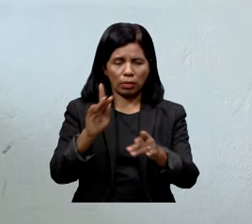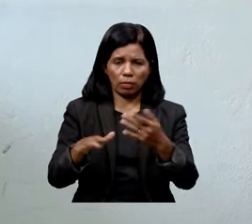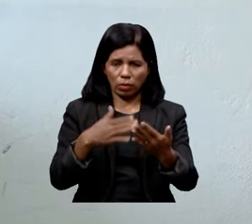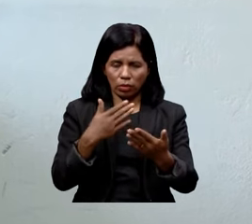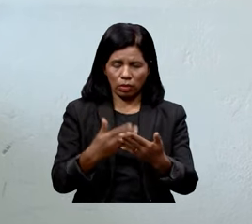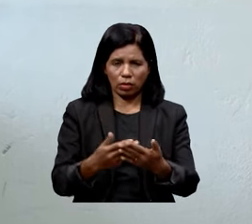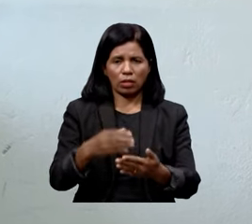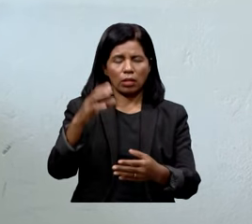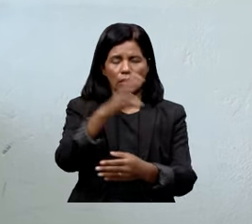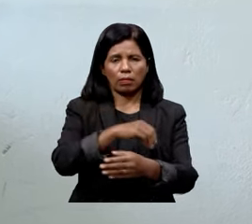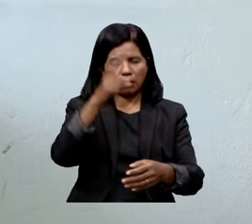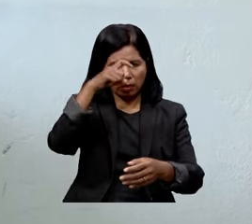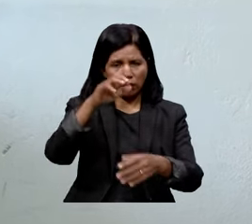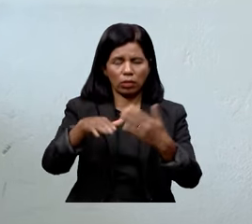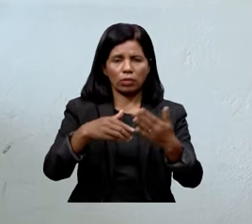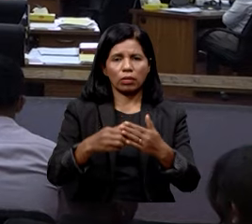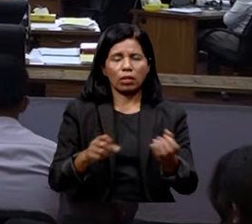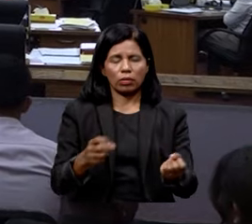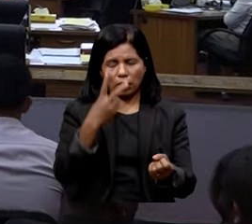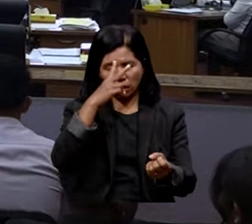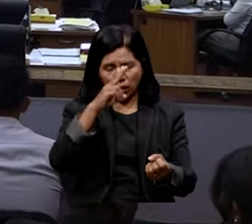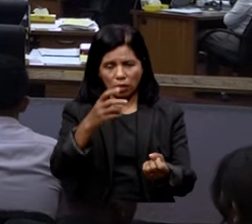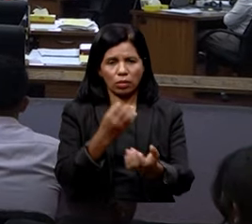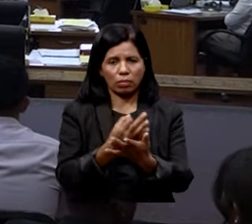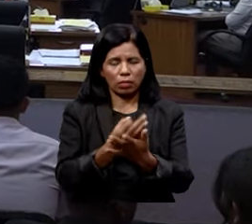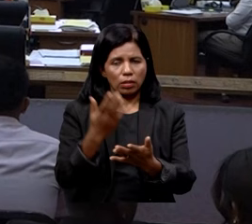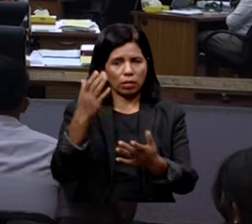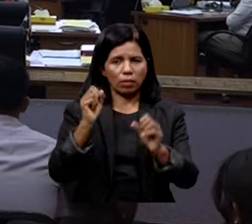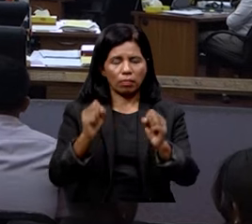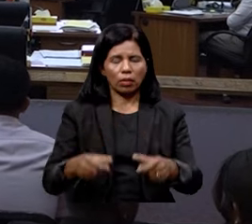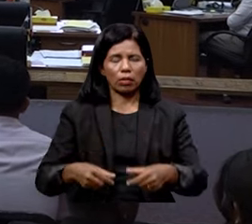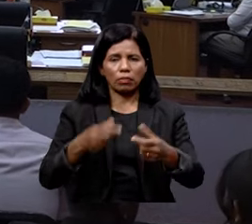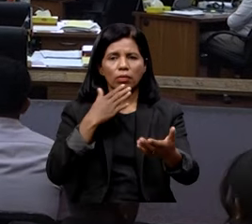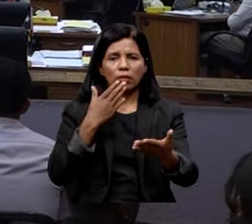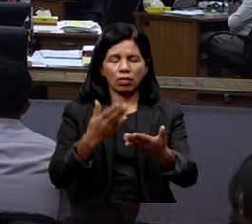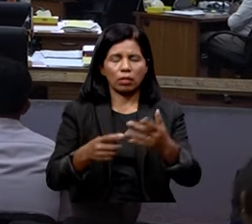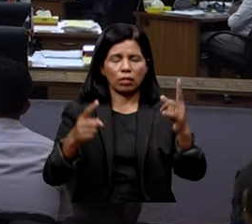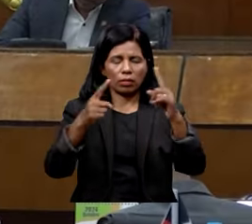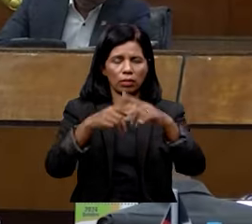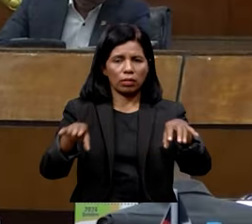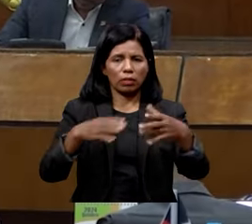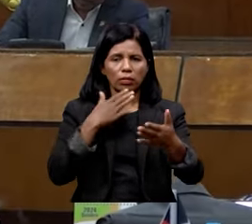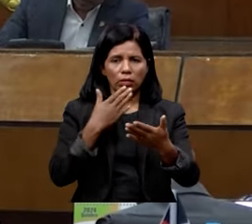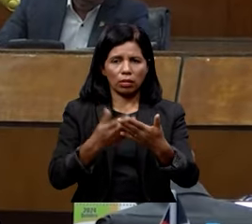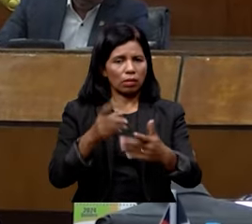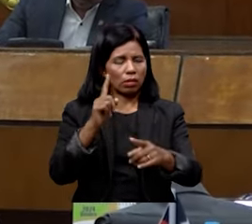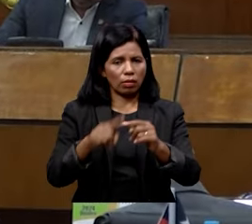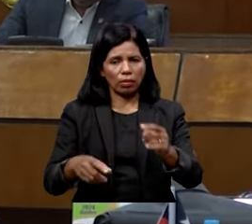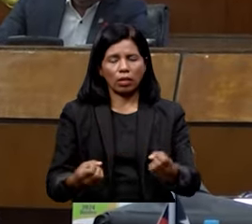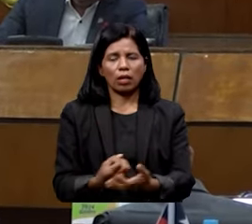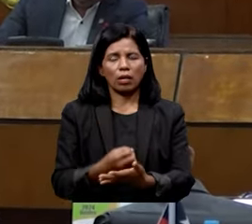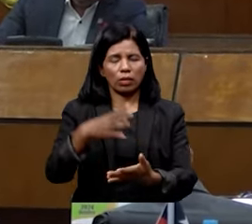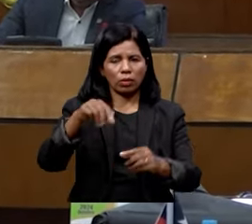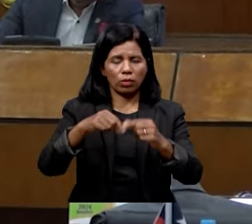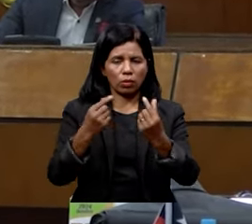civil, acadêmico no CAC, a tua acompanha orçamento refere, não é bele for benefício ba bem comum, não é bele a rico de grupo